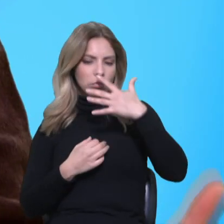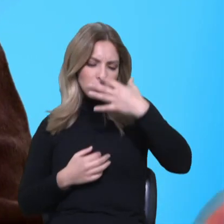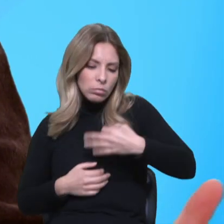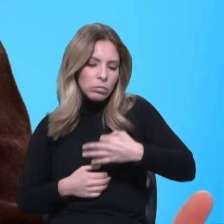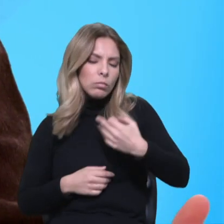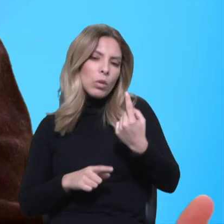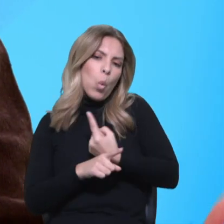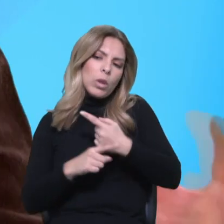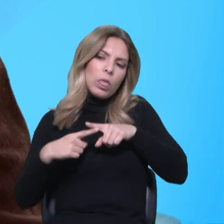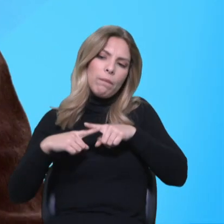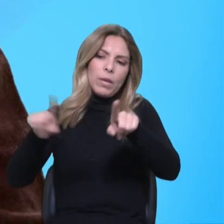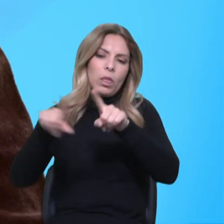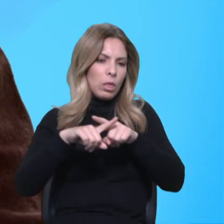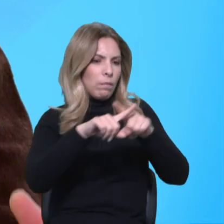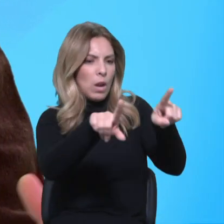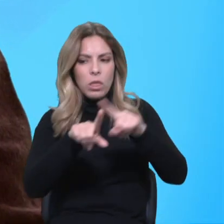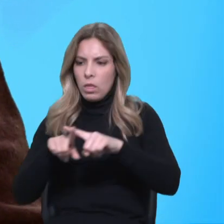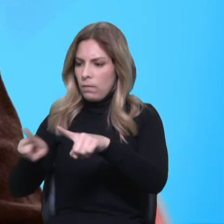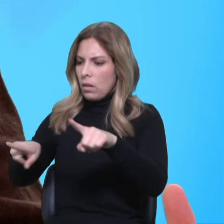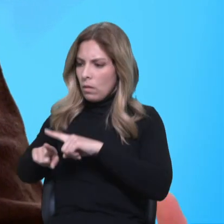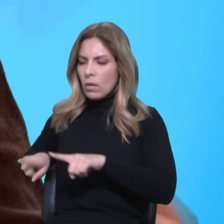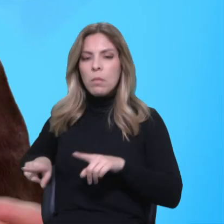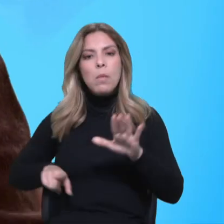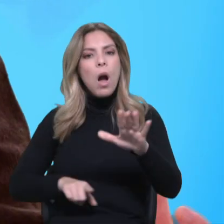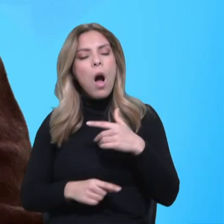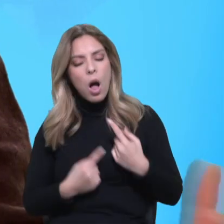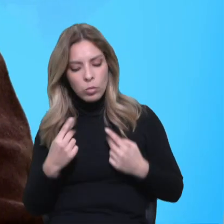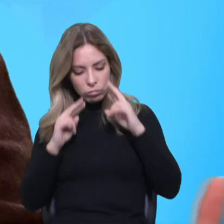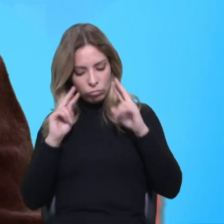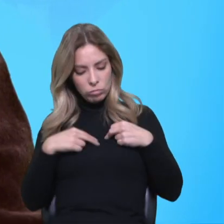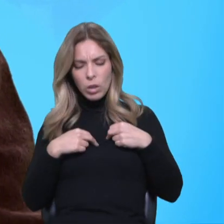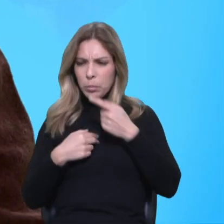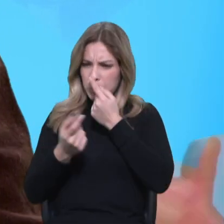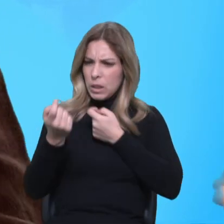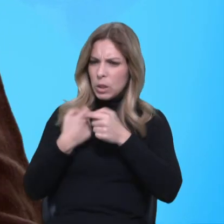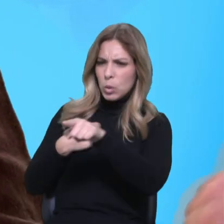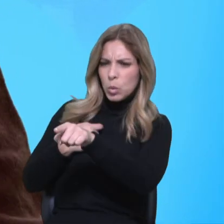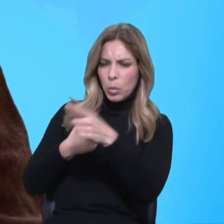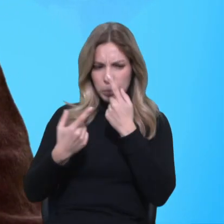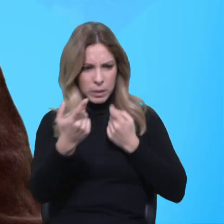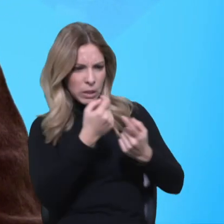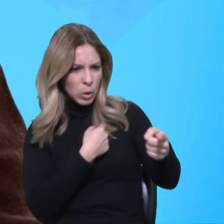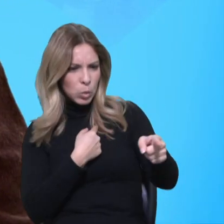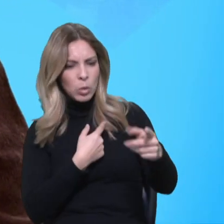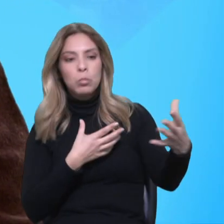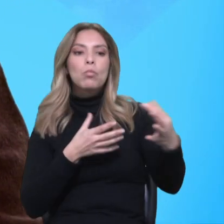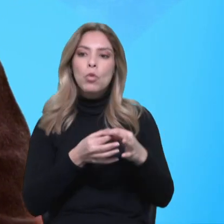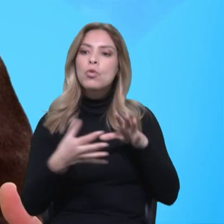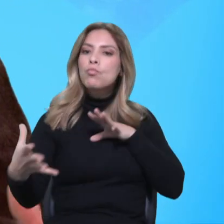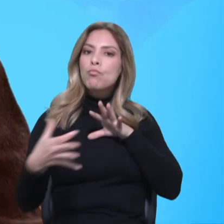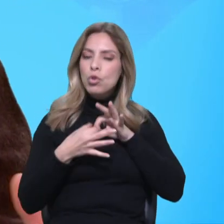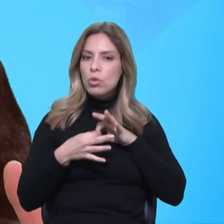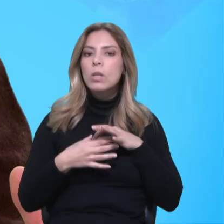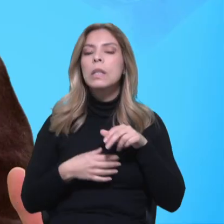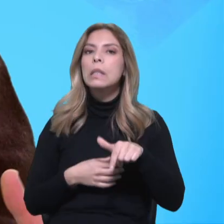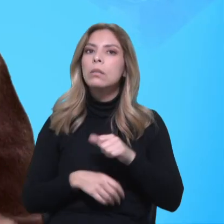até diferentes, mesmo assim podemos encontrar algo em comum uns com os outros. O Luís há pouco referia que Jesus